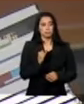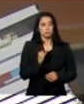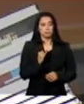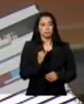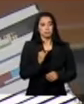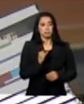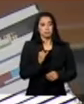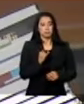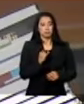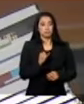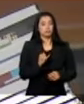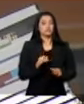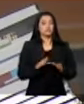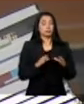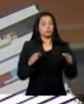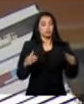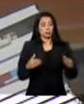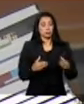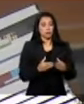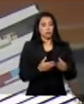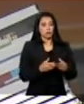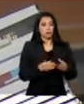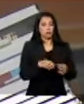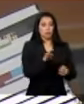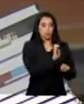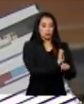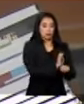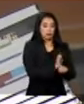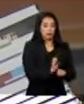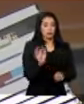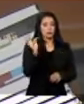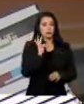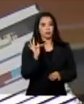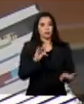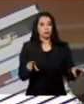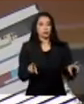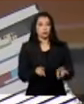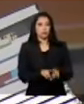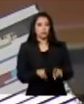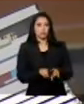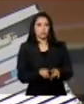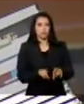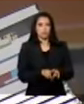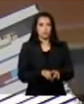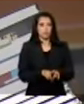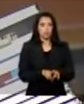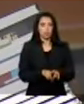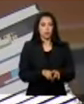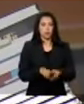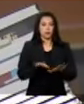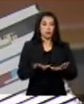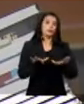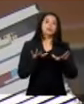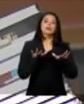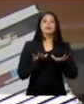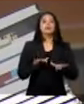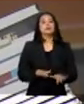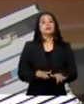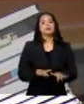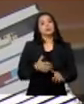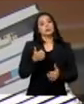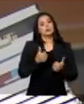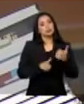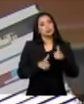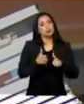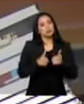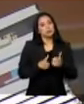tribunais estaduais e federais, porquanto não afastado expressamente pelo pleno no exame do